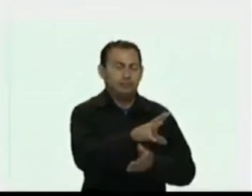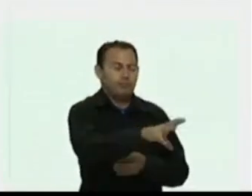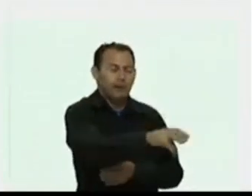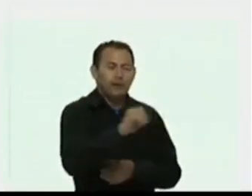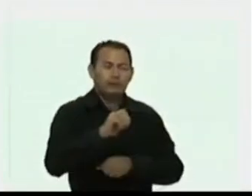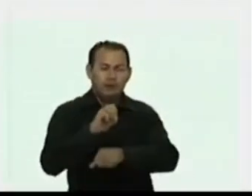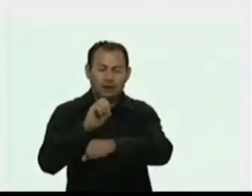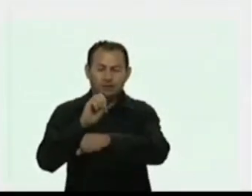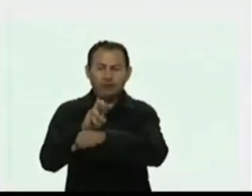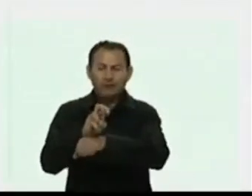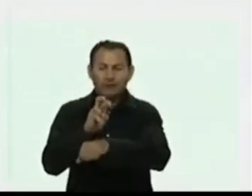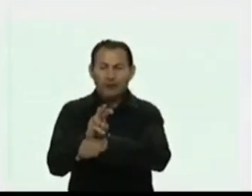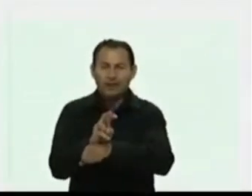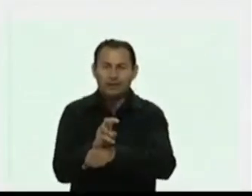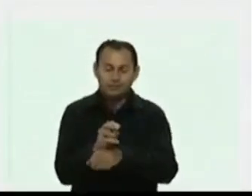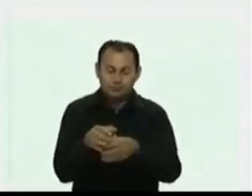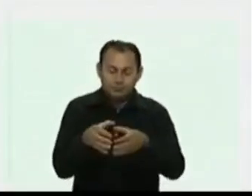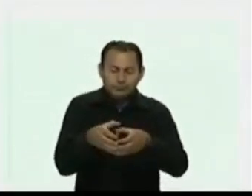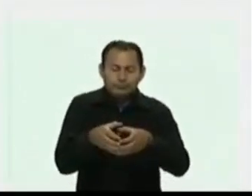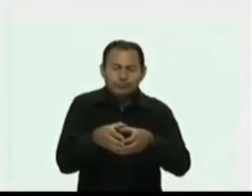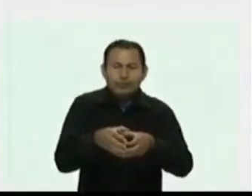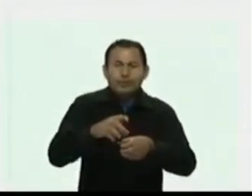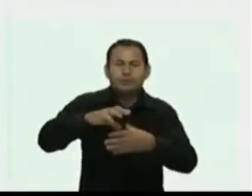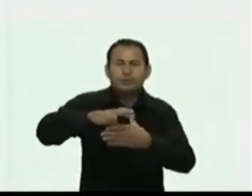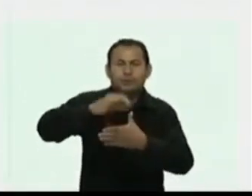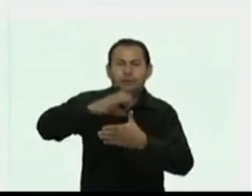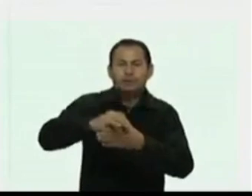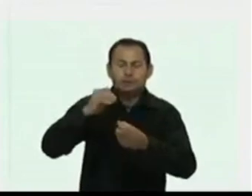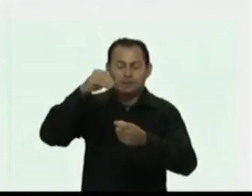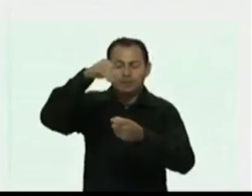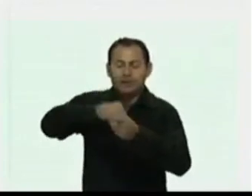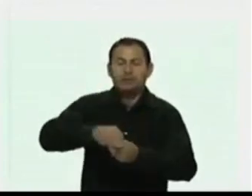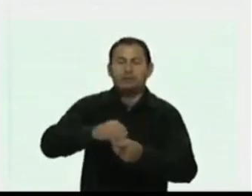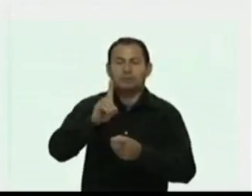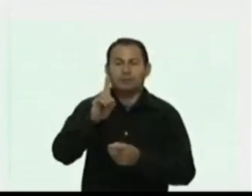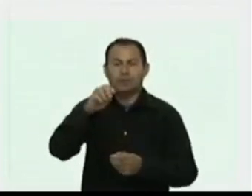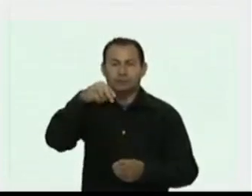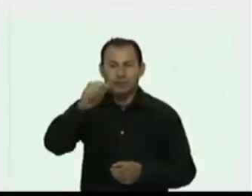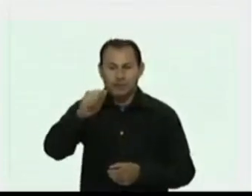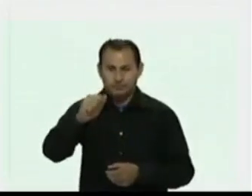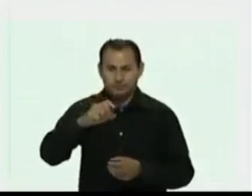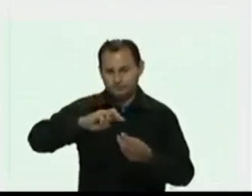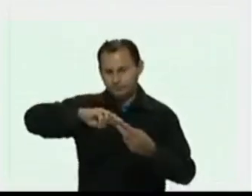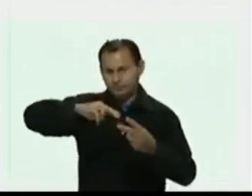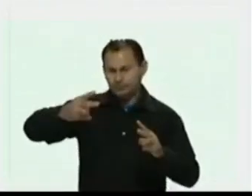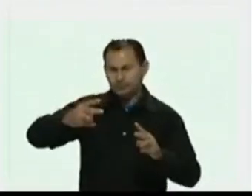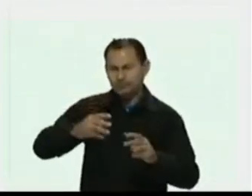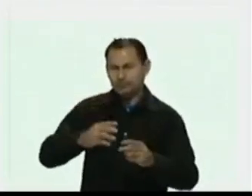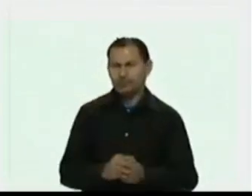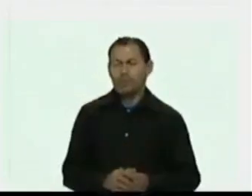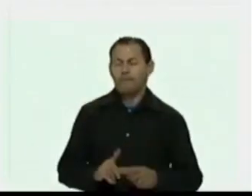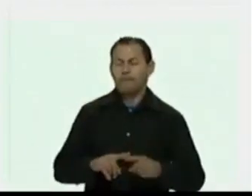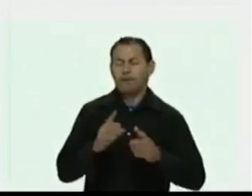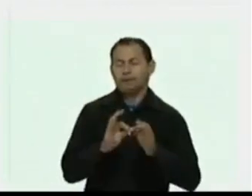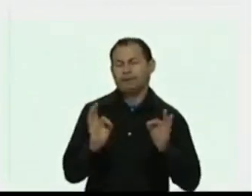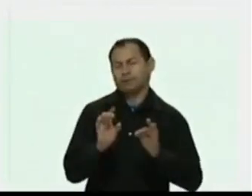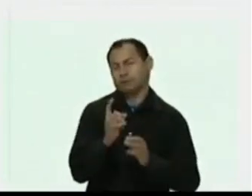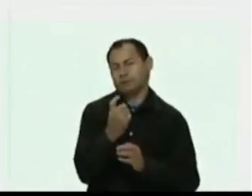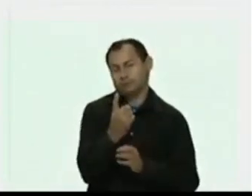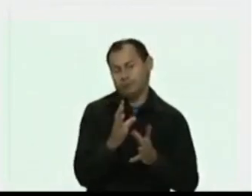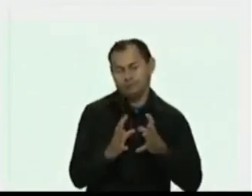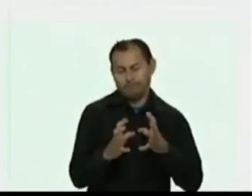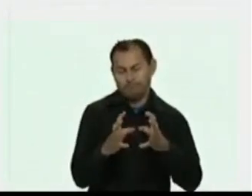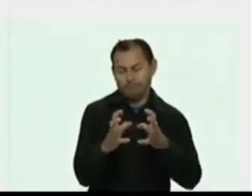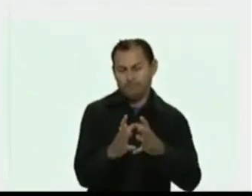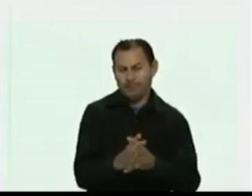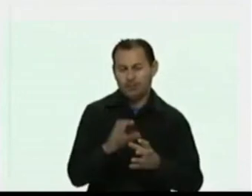uma caixinha de proteína com um DNA dentro, sem muitas outras coisas, mais simples que uma bactéria,